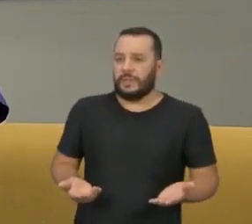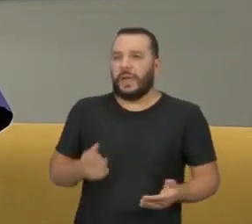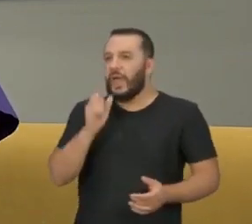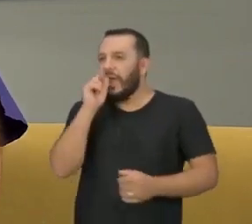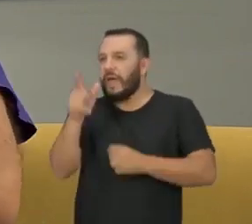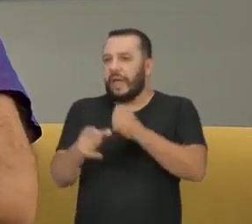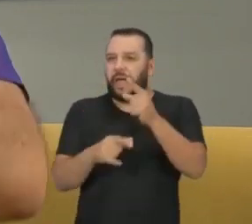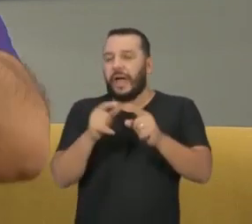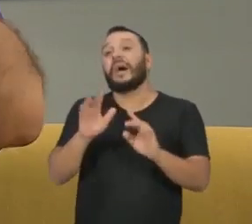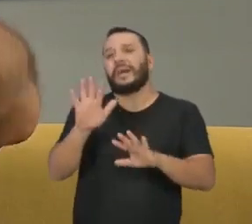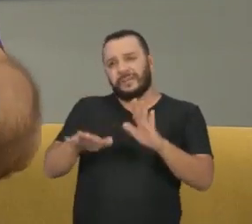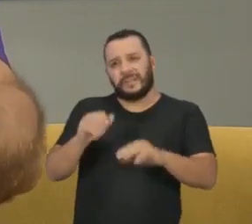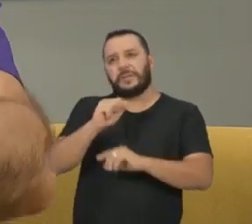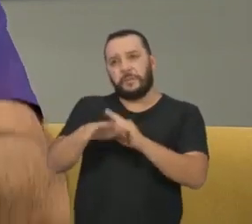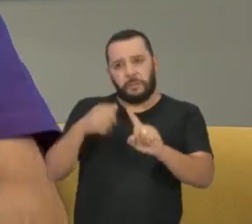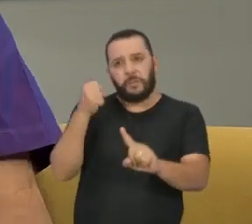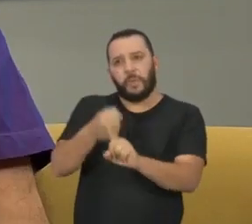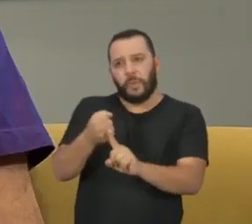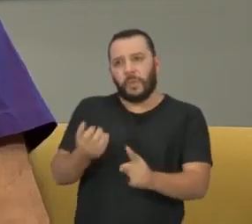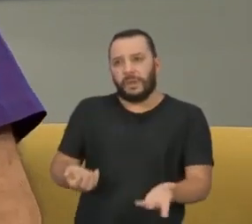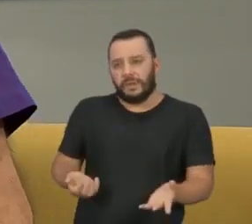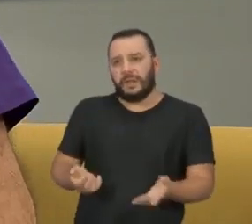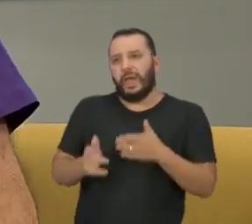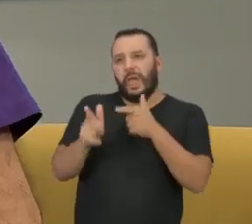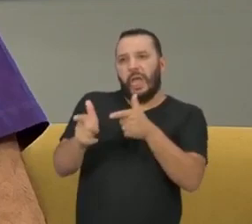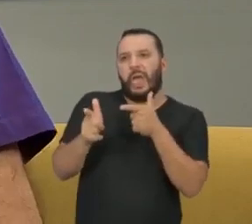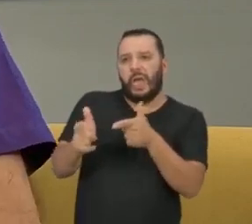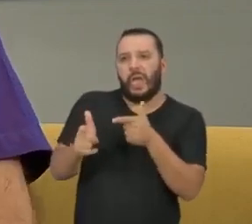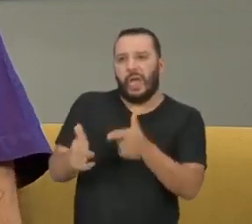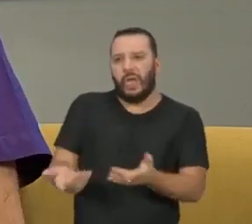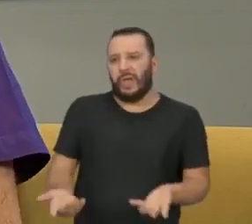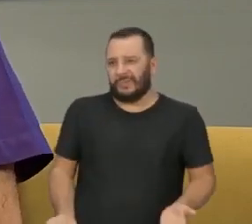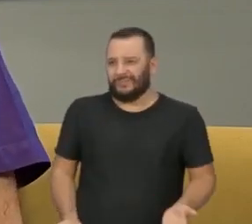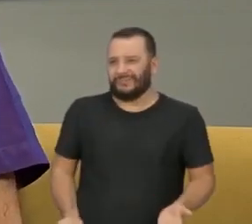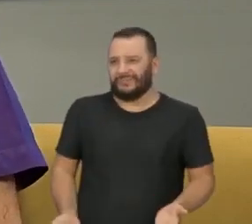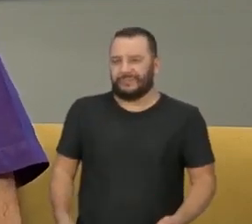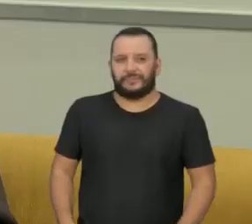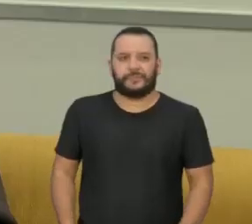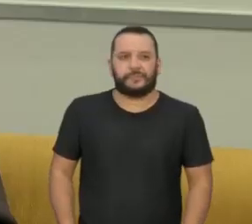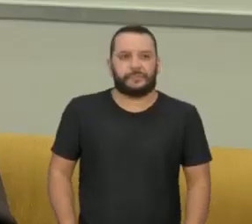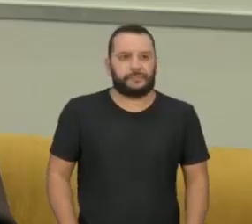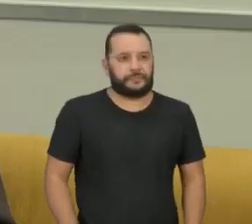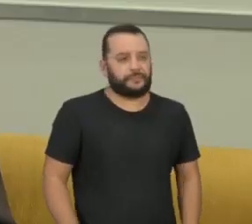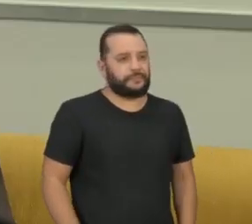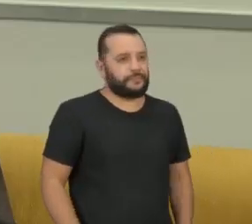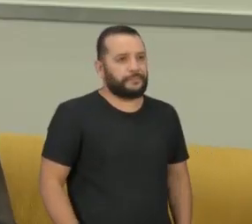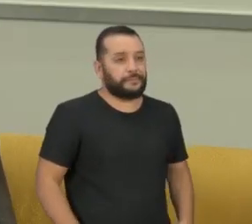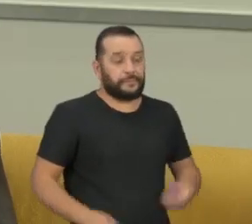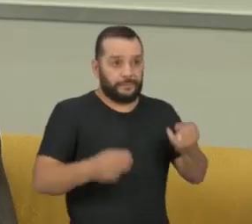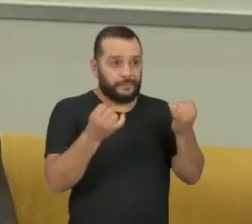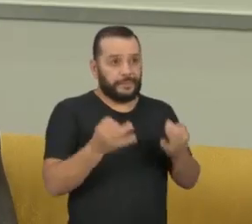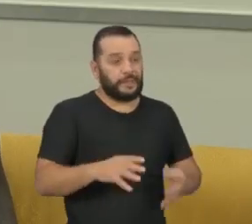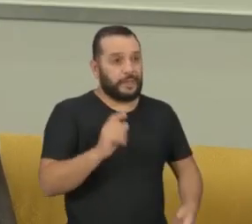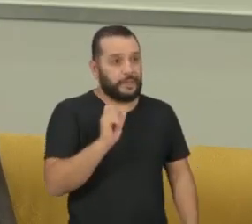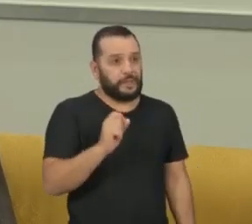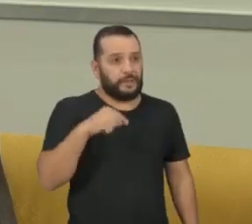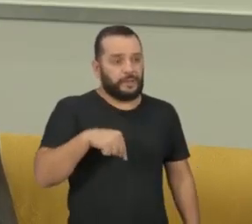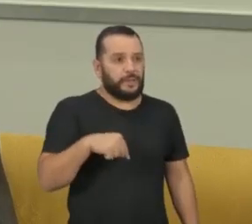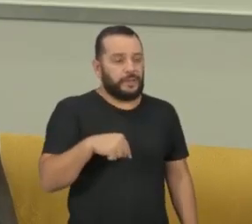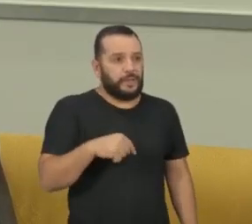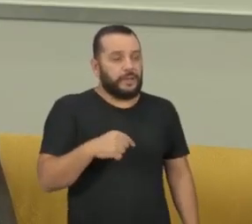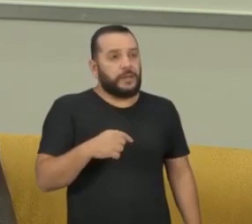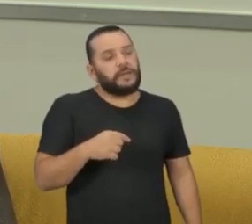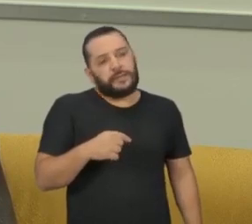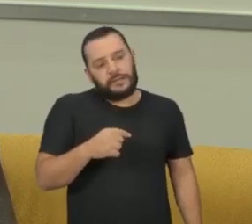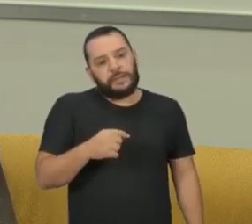de bullying, na forma de brincadeira de mau gosto, a piada ofensiva. Agora, a gente está falando aqui de vantagens